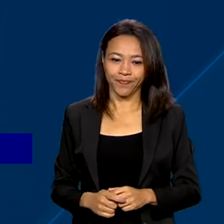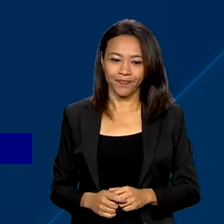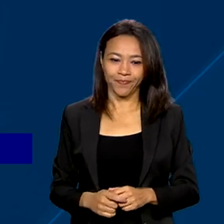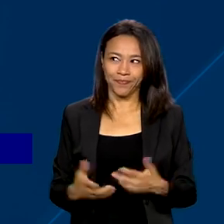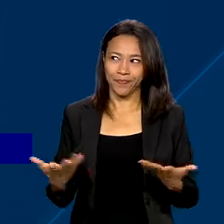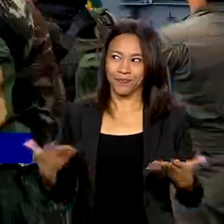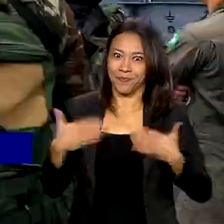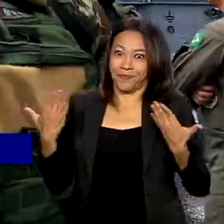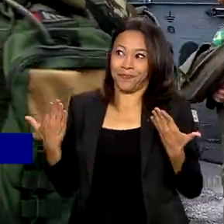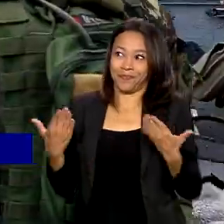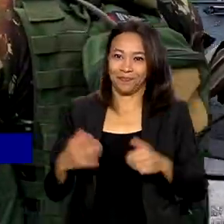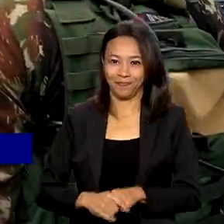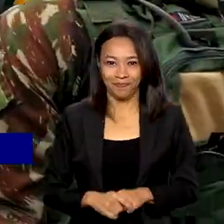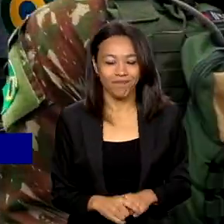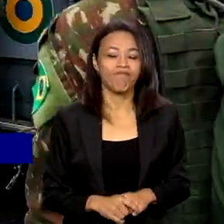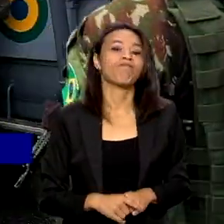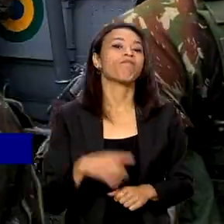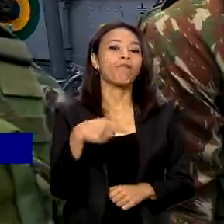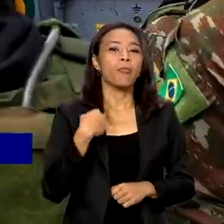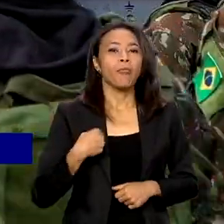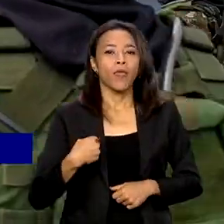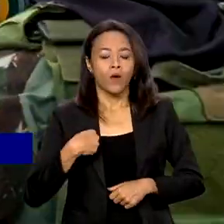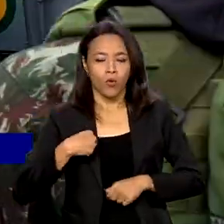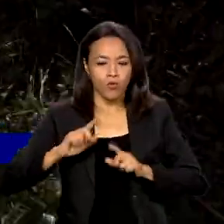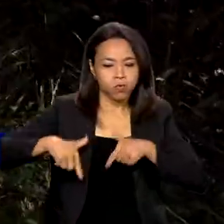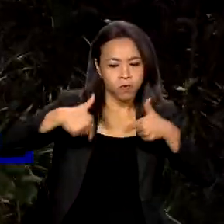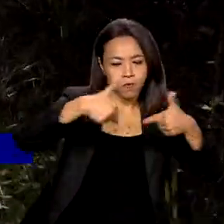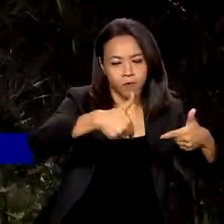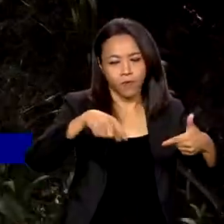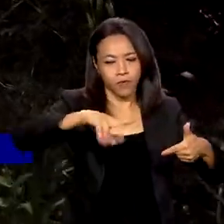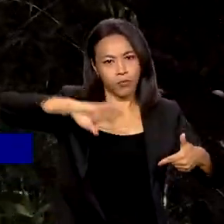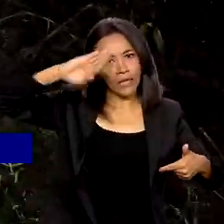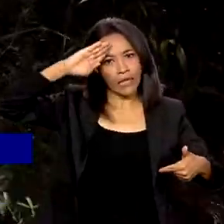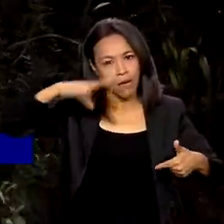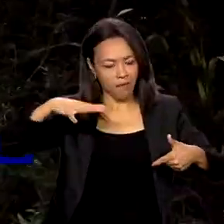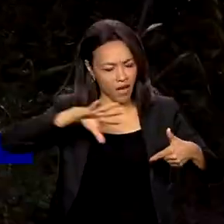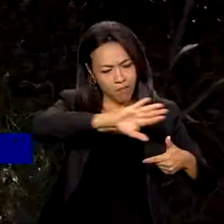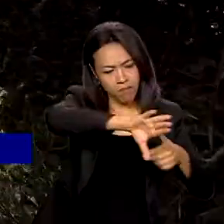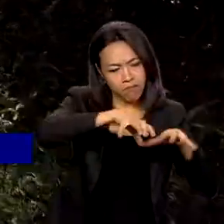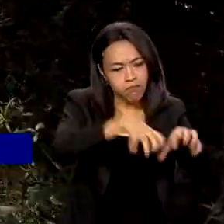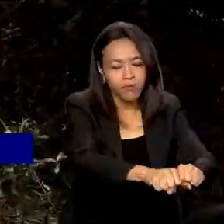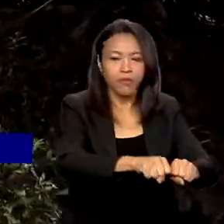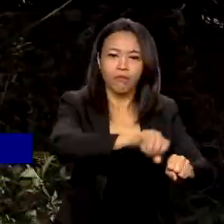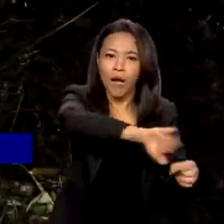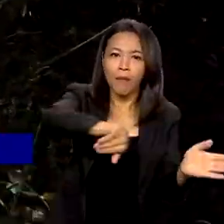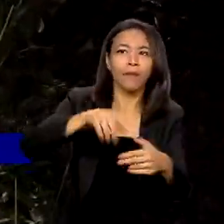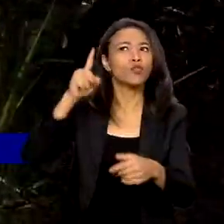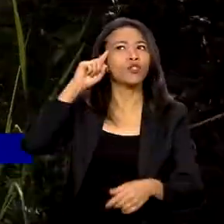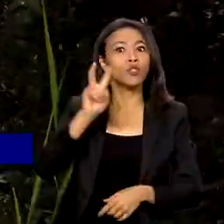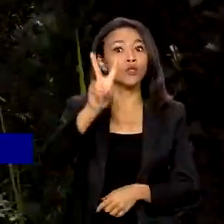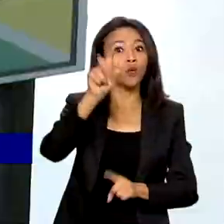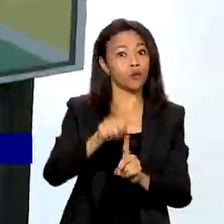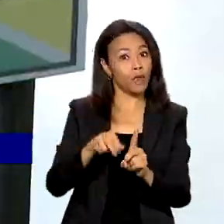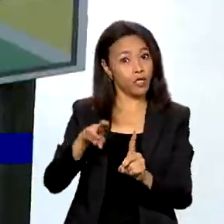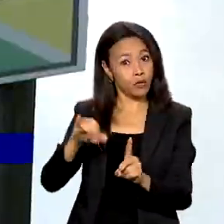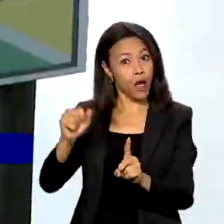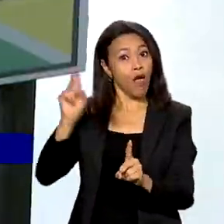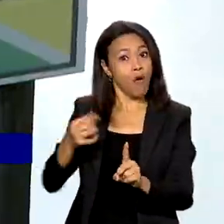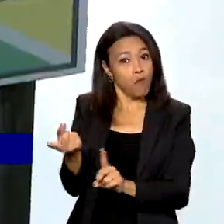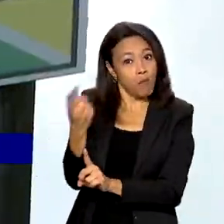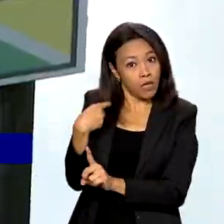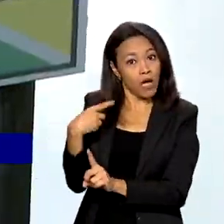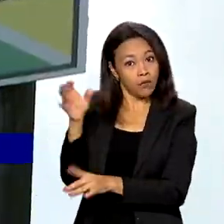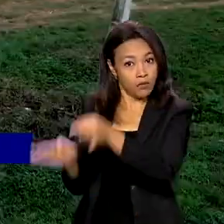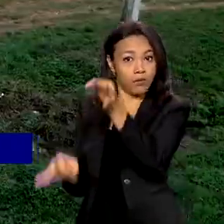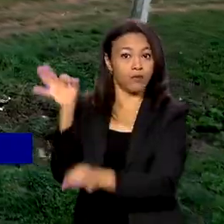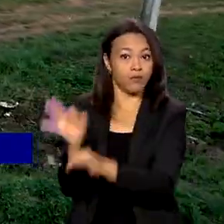Foi surpresa. A operação de desocupação do território começou no último dia 2 de maio e cumpre uma decisão